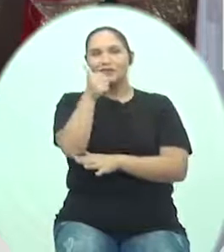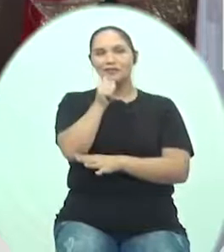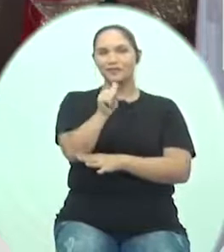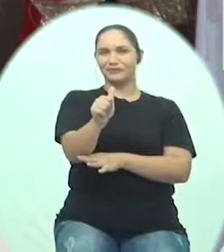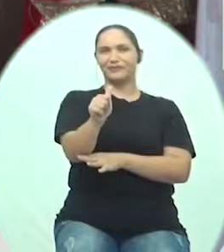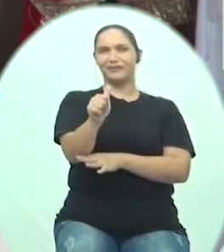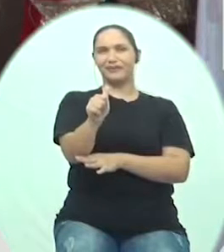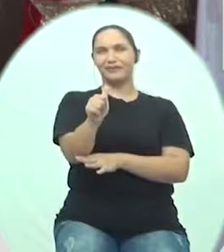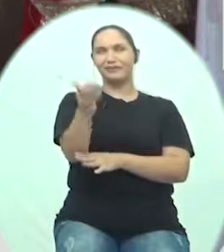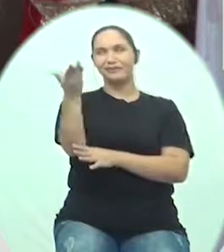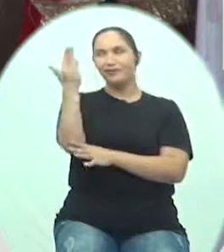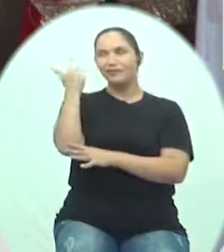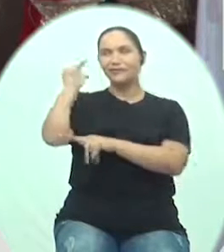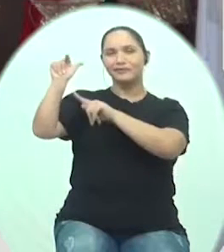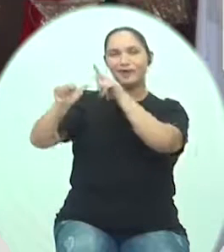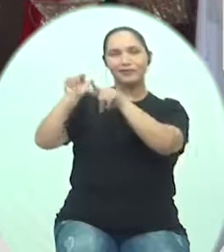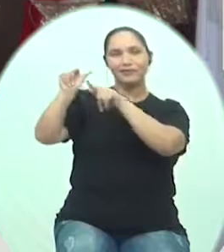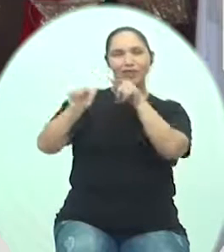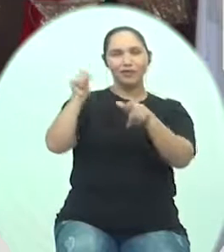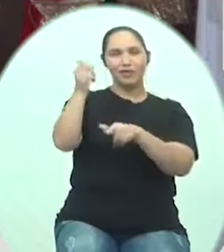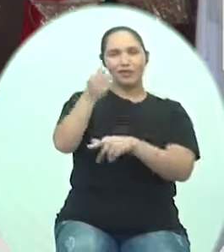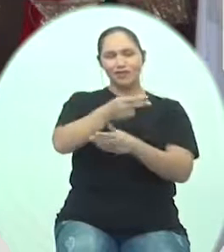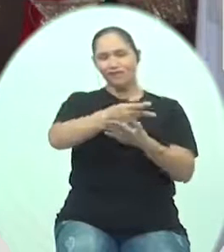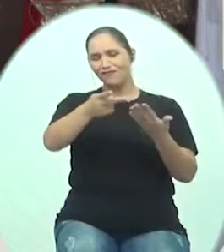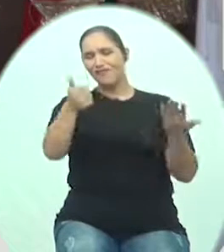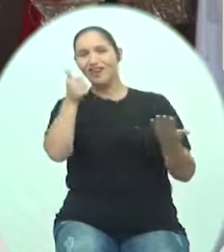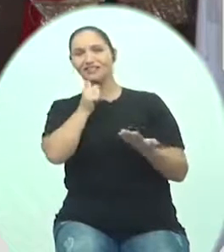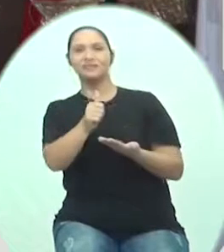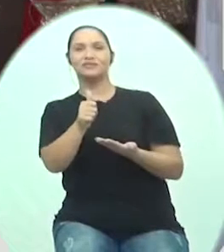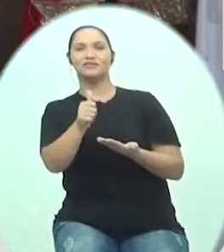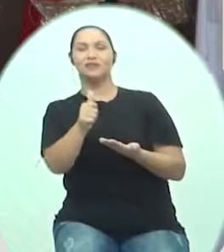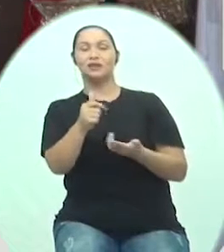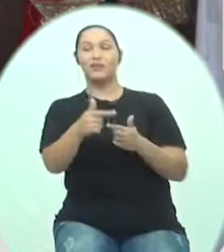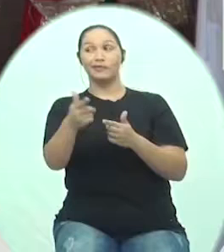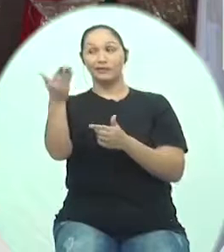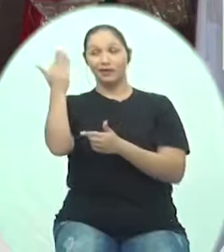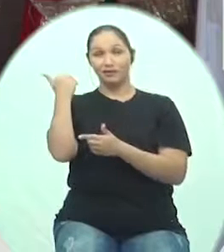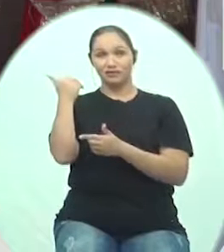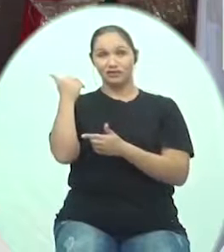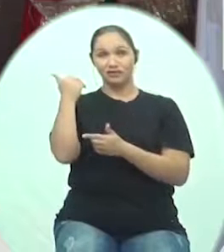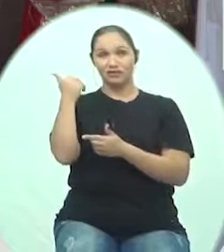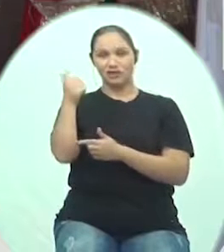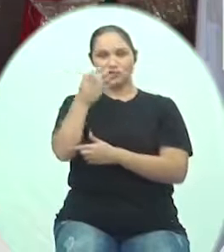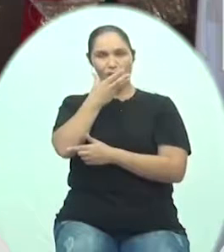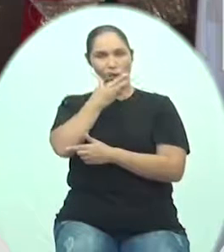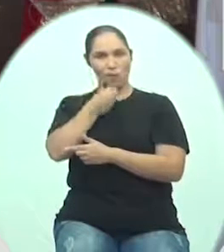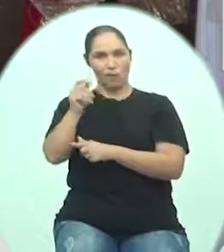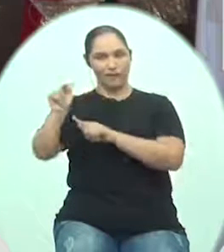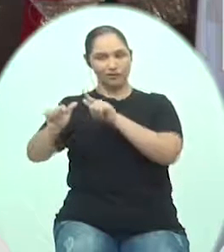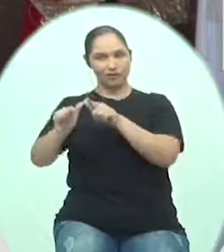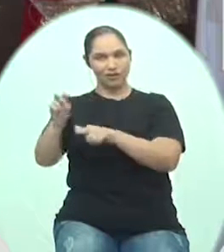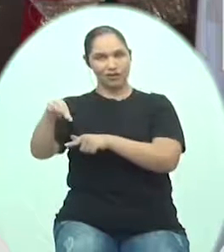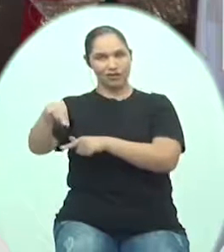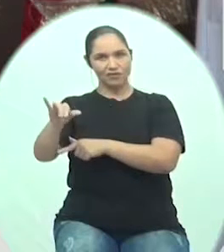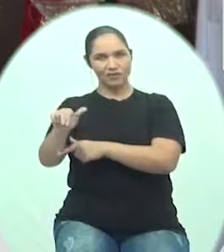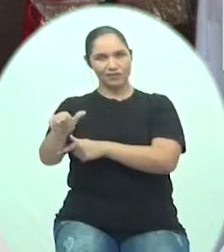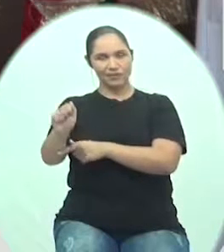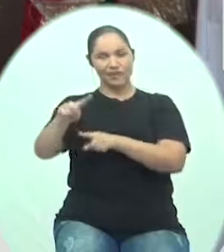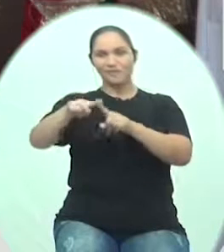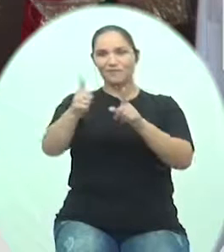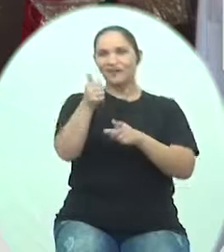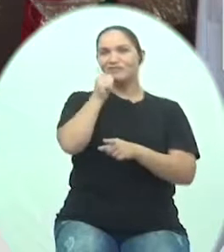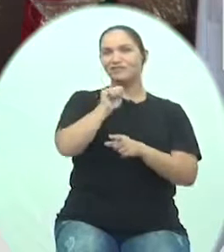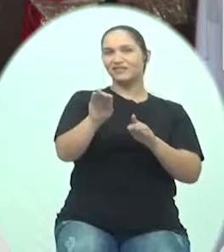que é que trabalhavam no meio dominado pelo masculino é um dos ideais deste projeto